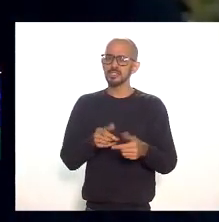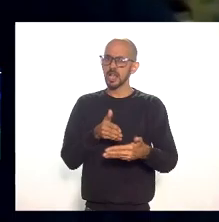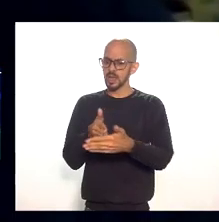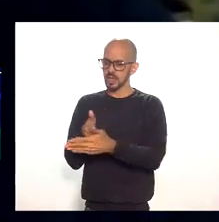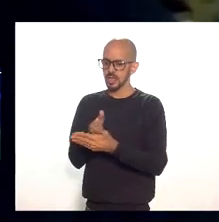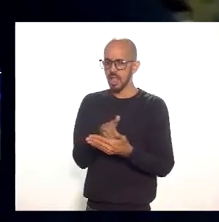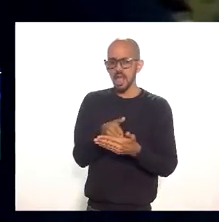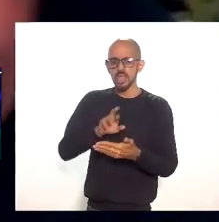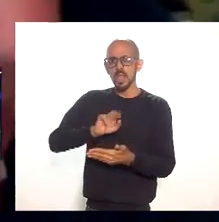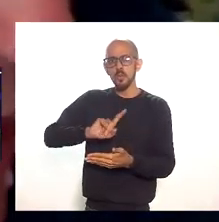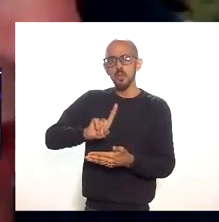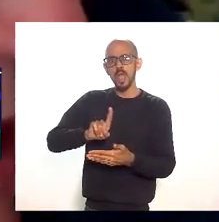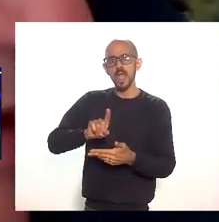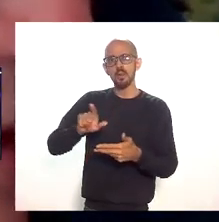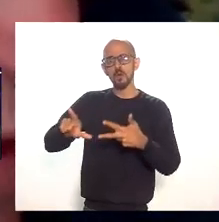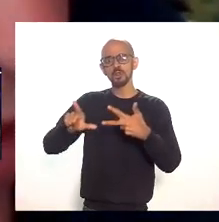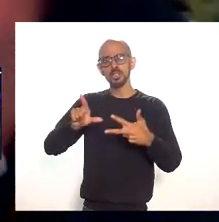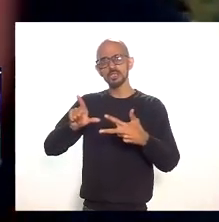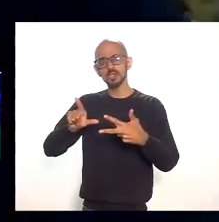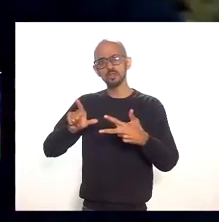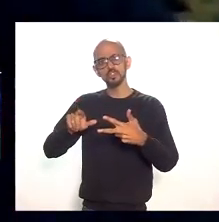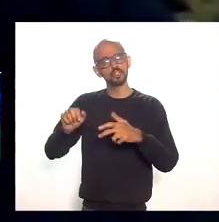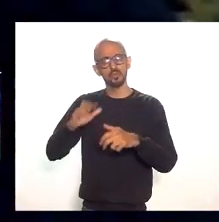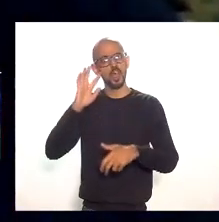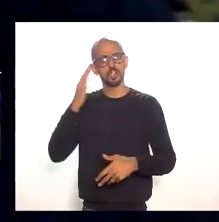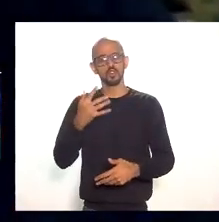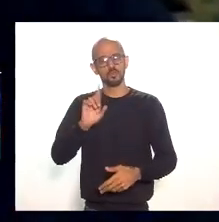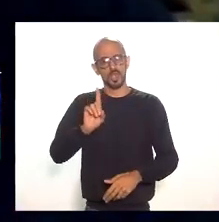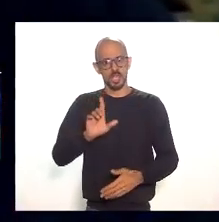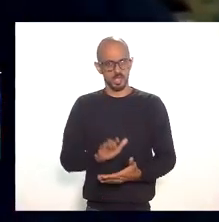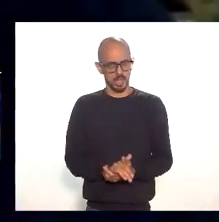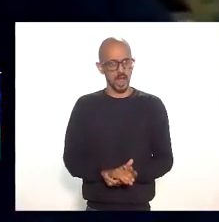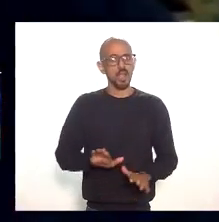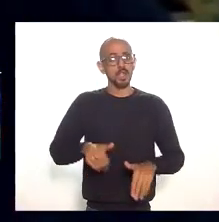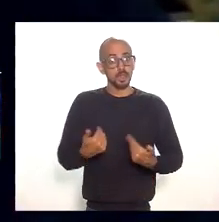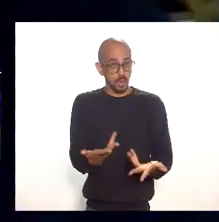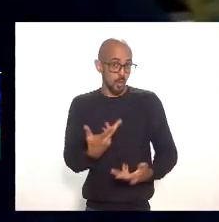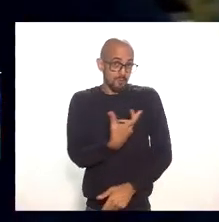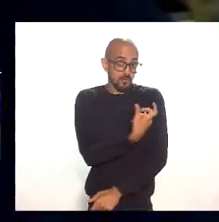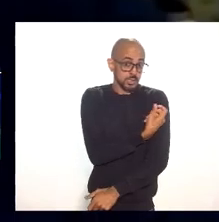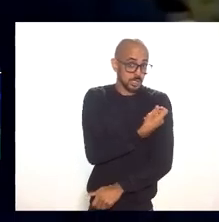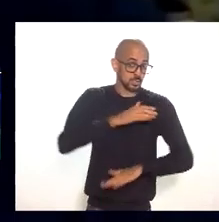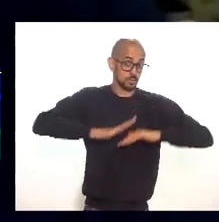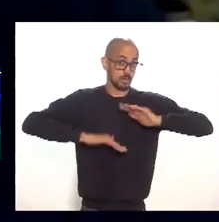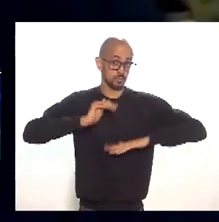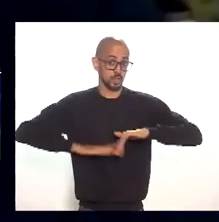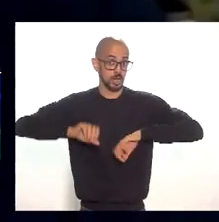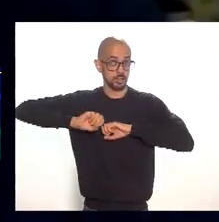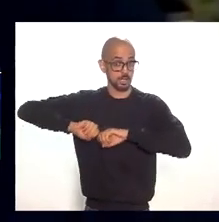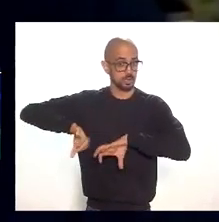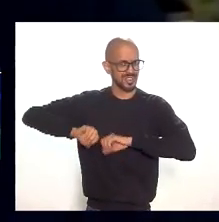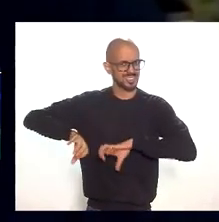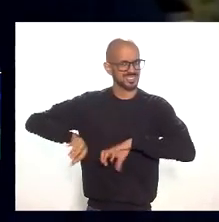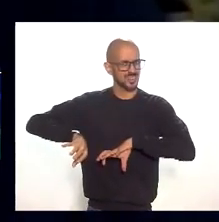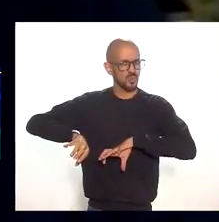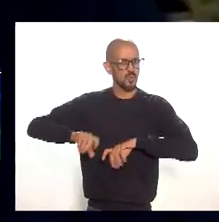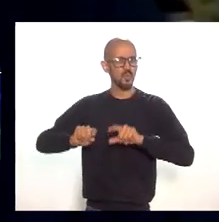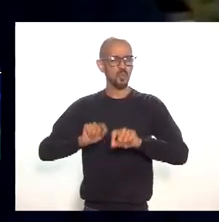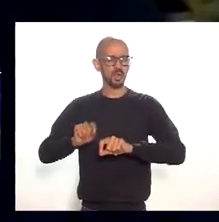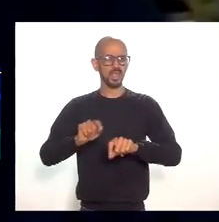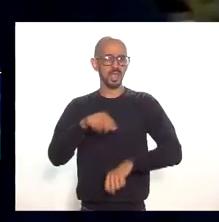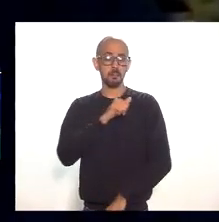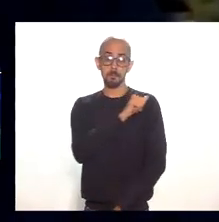Assembleia Legislativa definir. Segundo, a questão da vacinação dos profissionais da área da educação. A nossa deputada